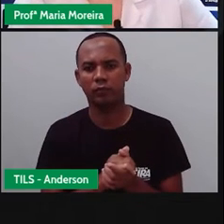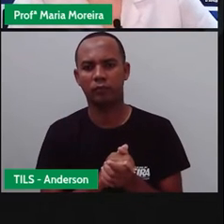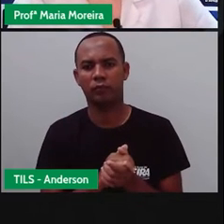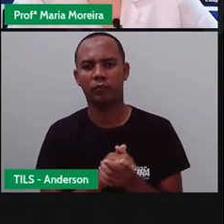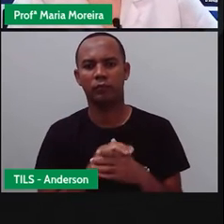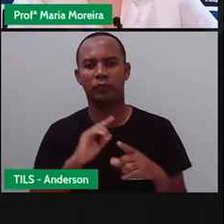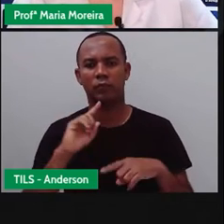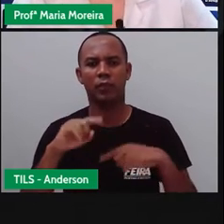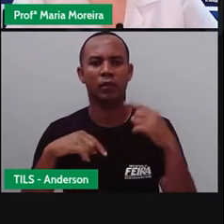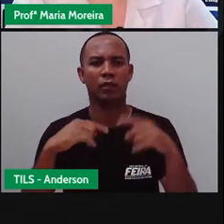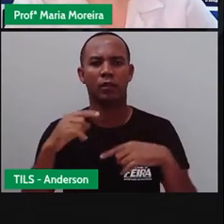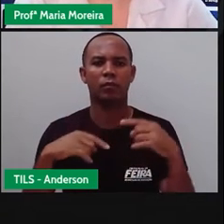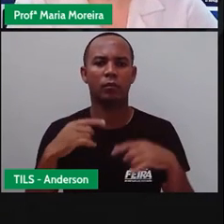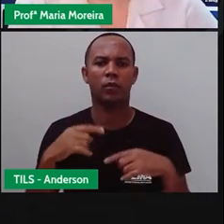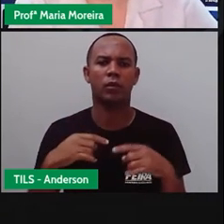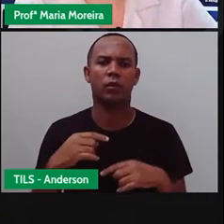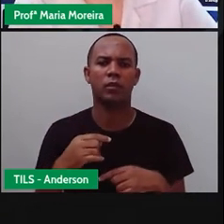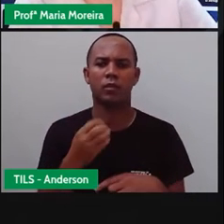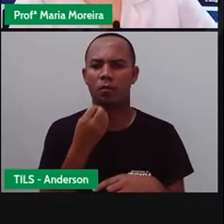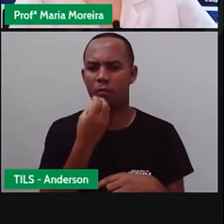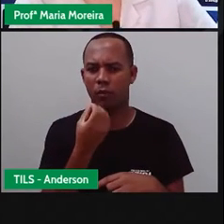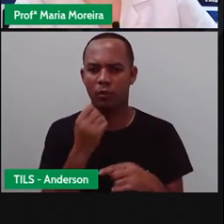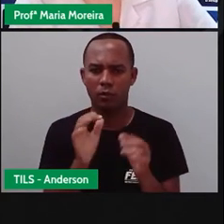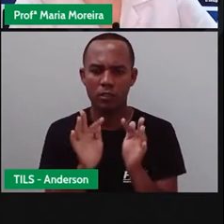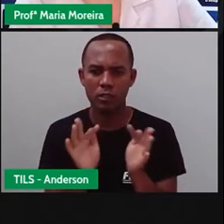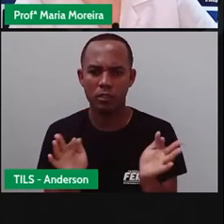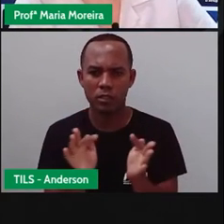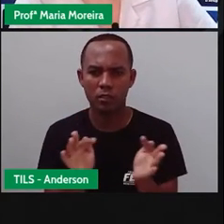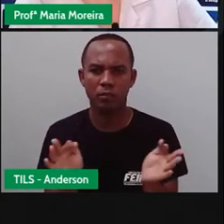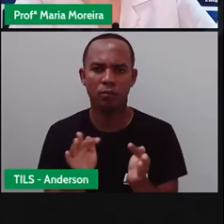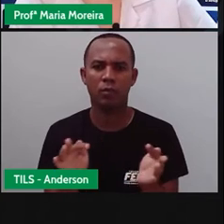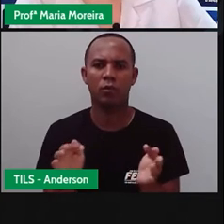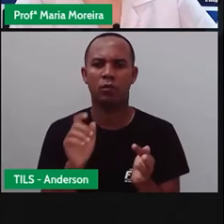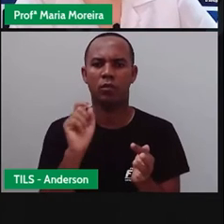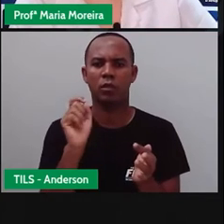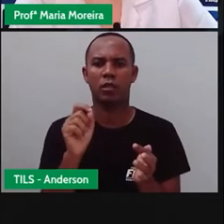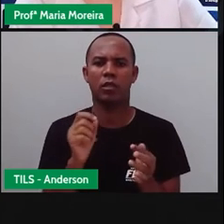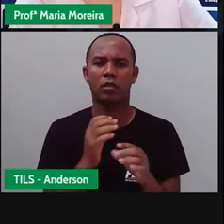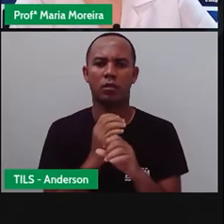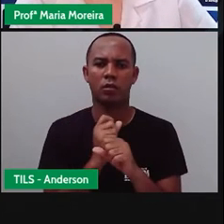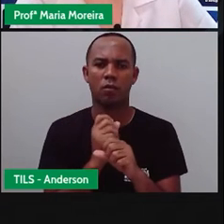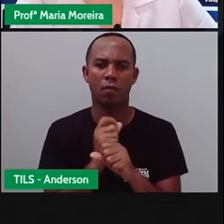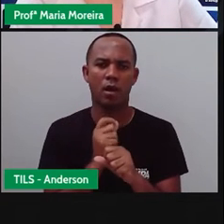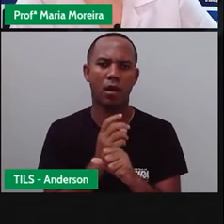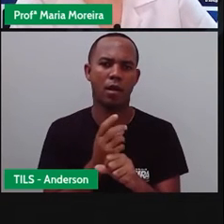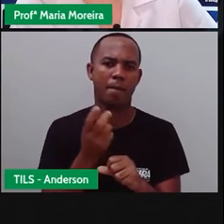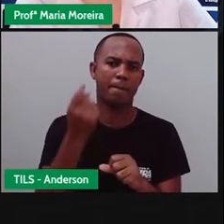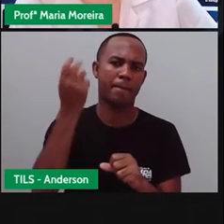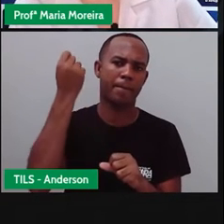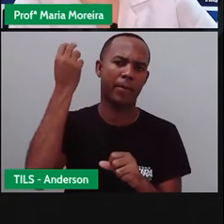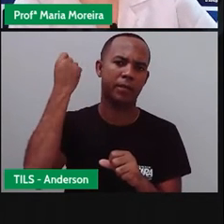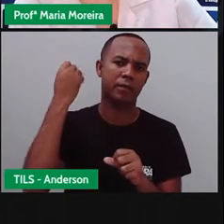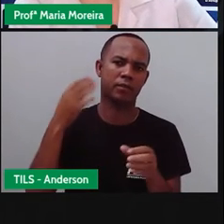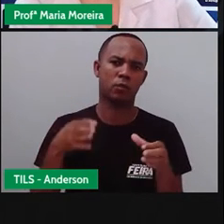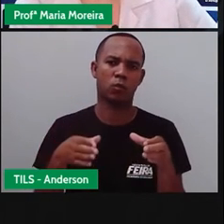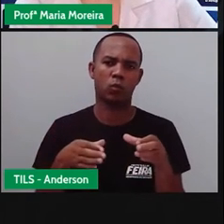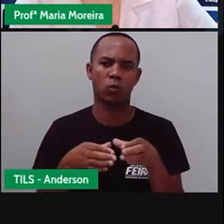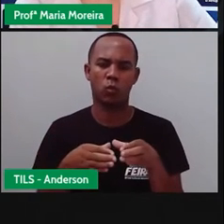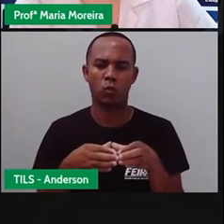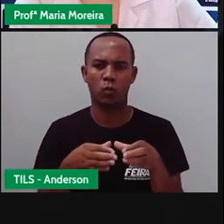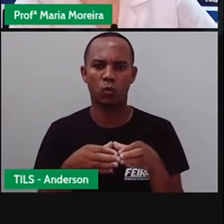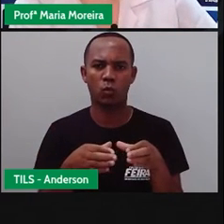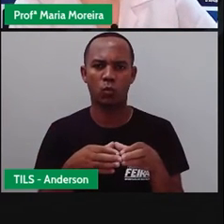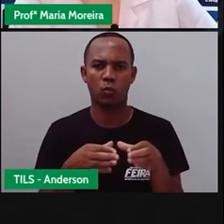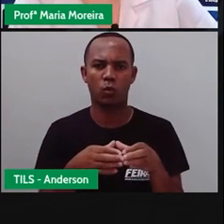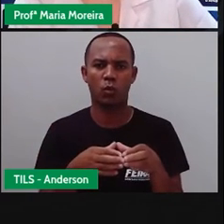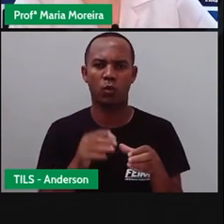um método muito simples e rápido né para fazer cálculo surgiu no oriente médio né